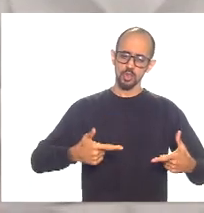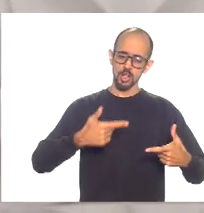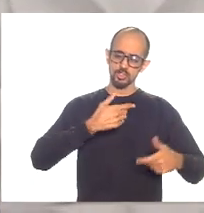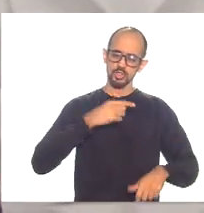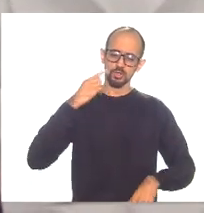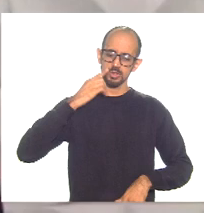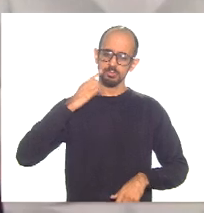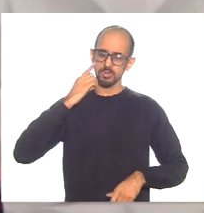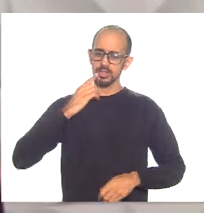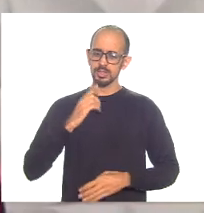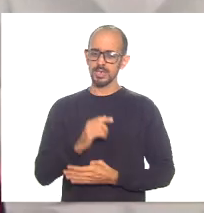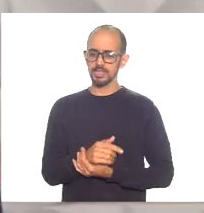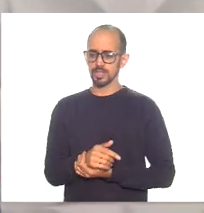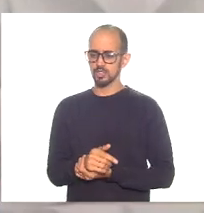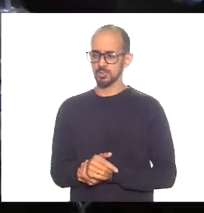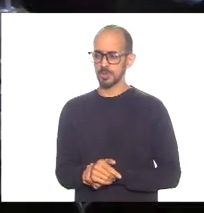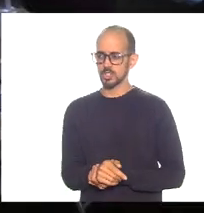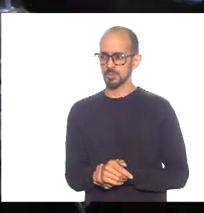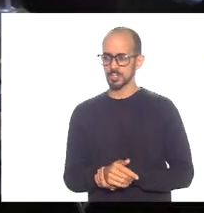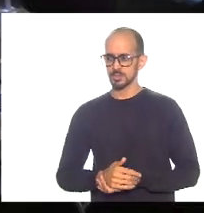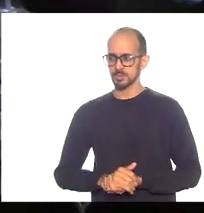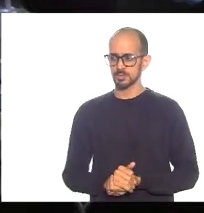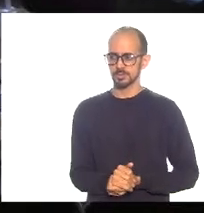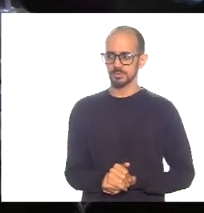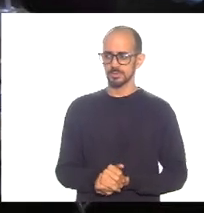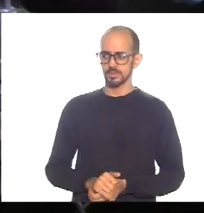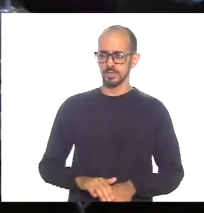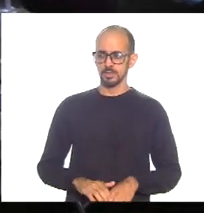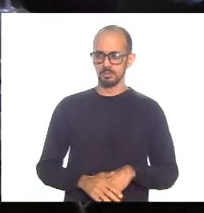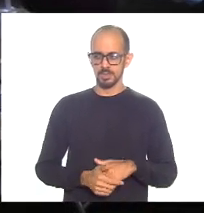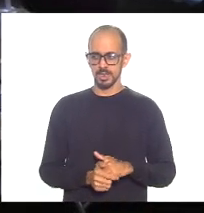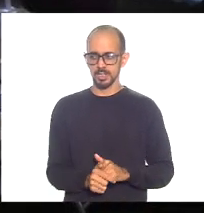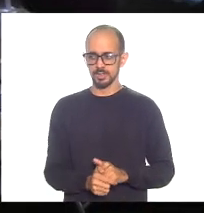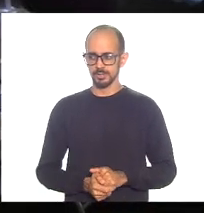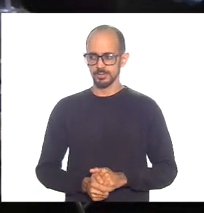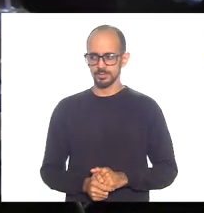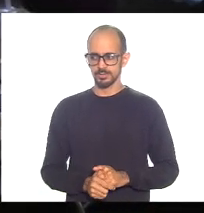deputado Rodrigo Bacelar. Deputado Max Lemos.